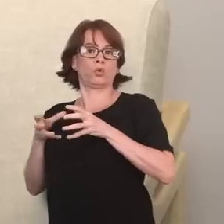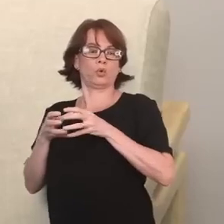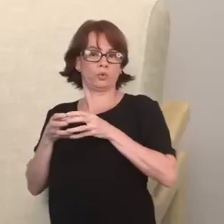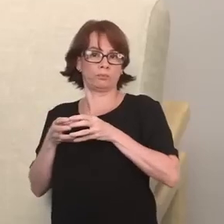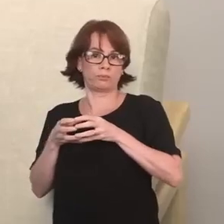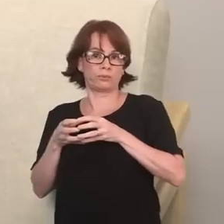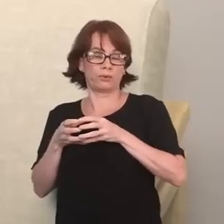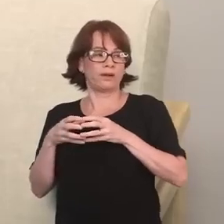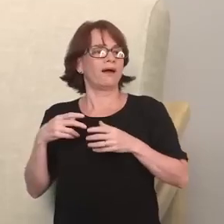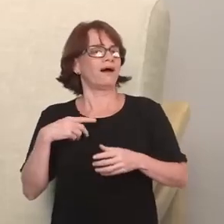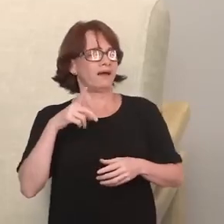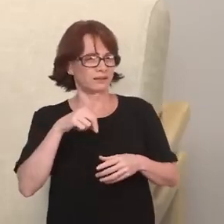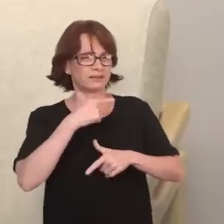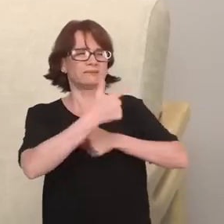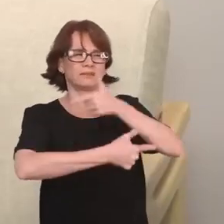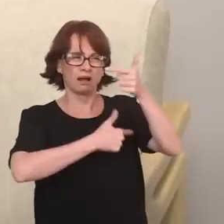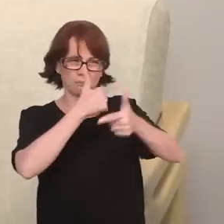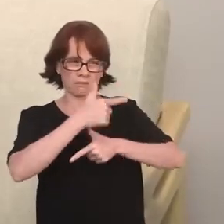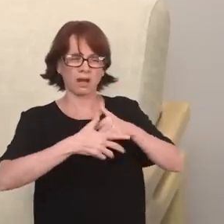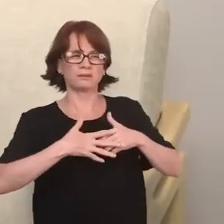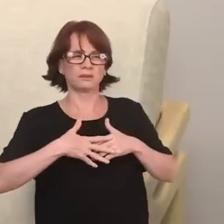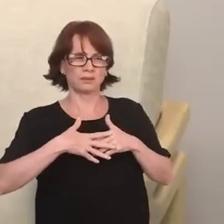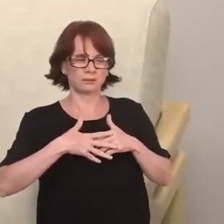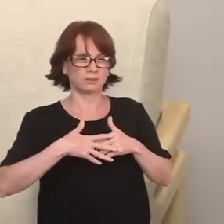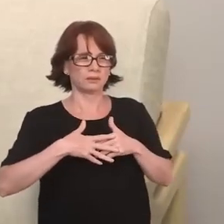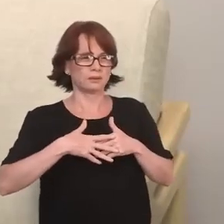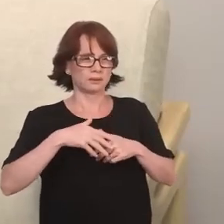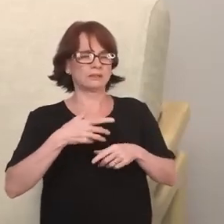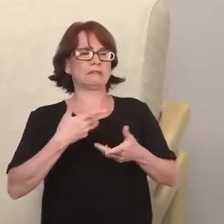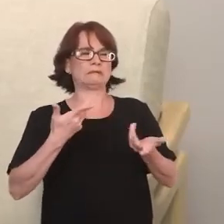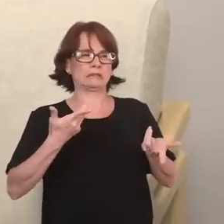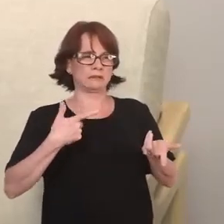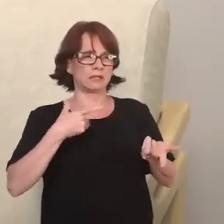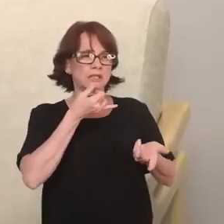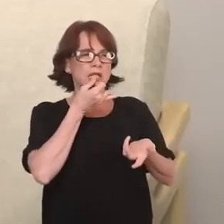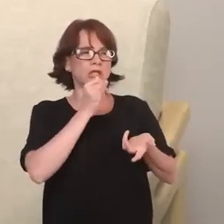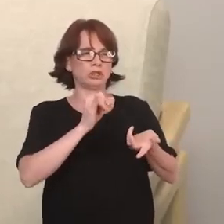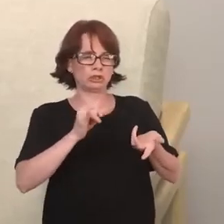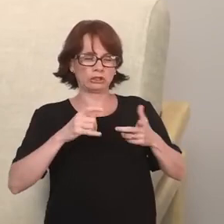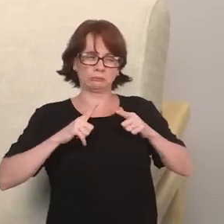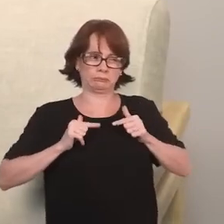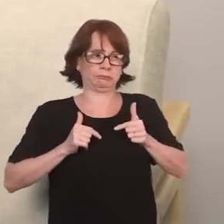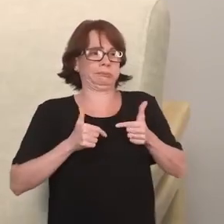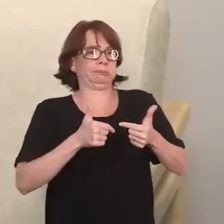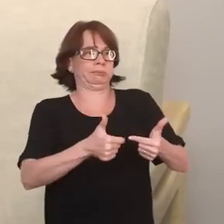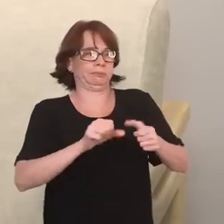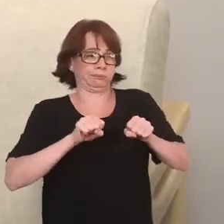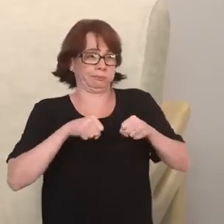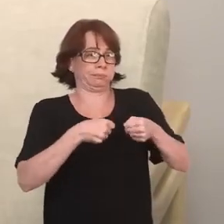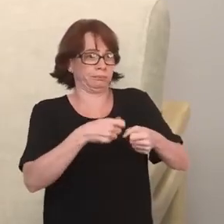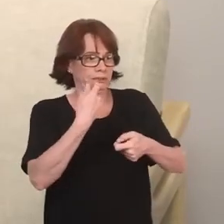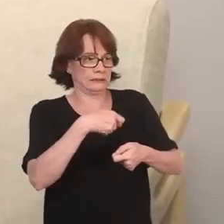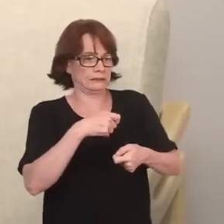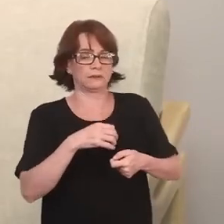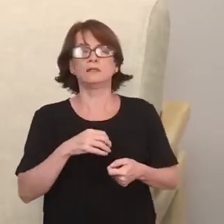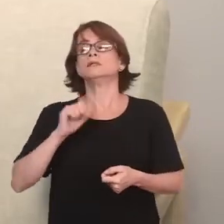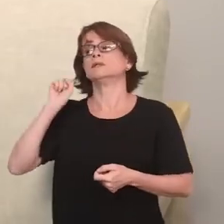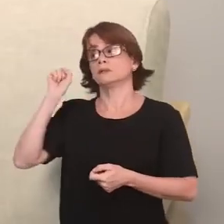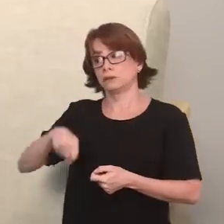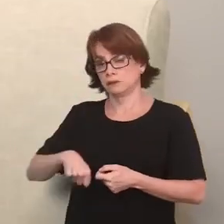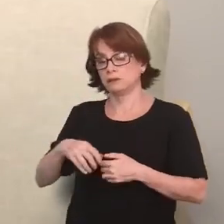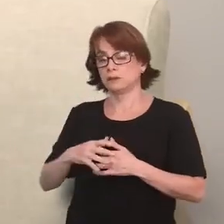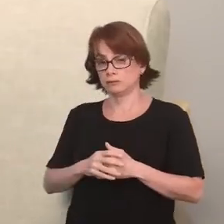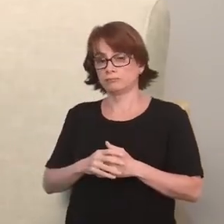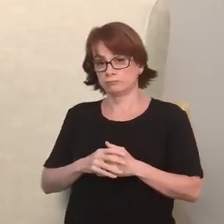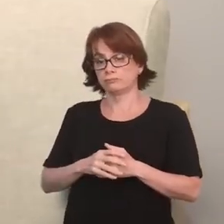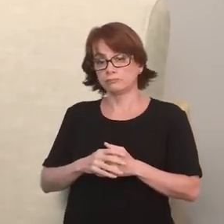trabalho de bastidores que não aparece, mas nós estamos buscando ter uma liderança de